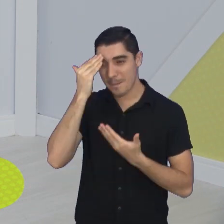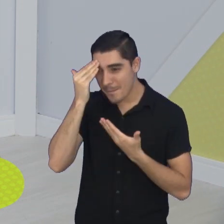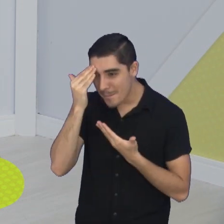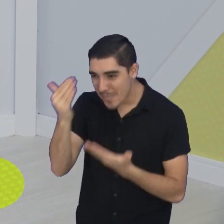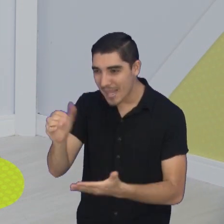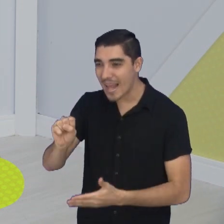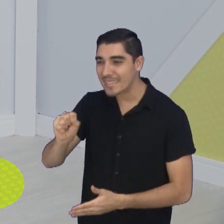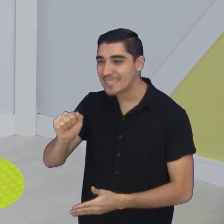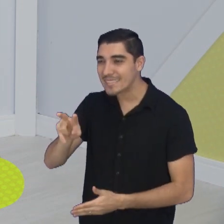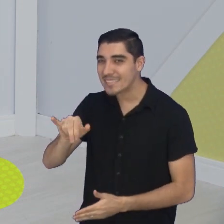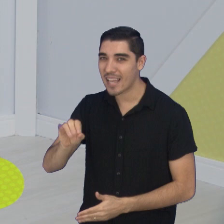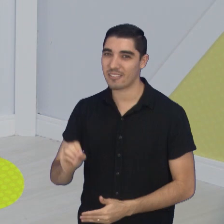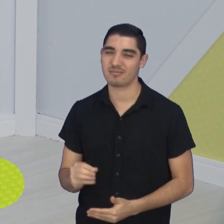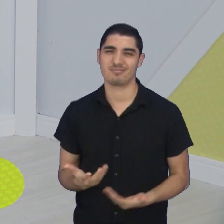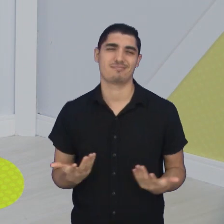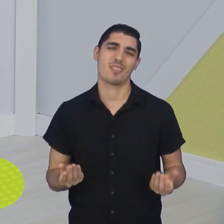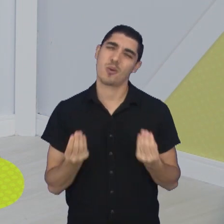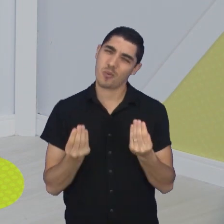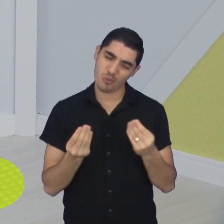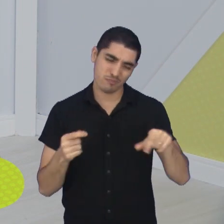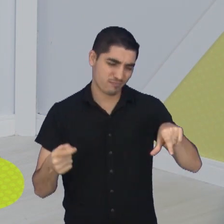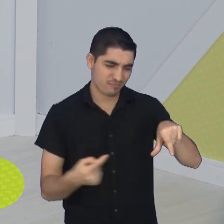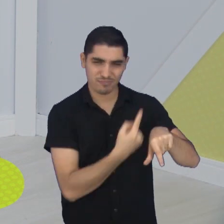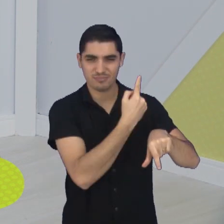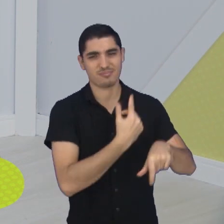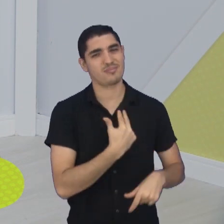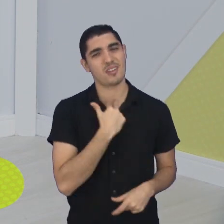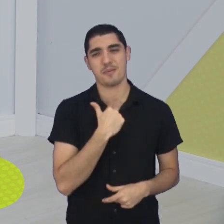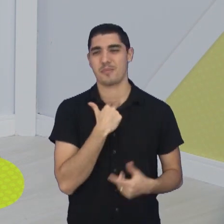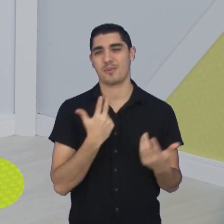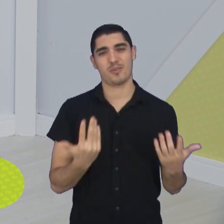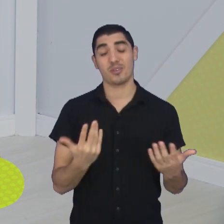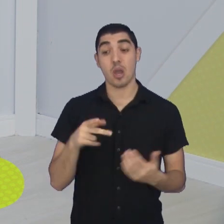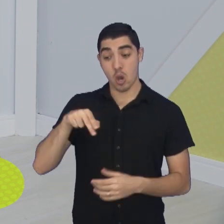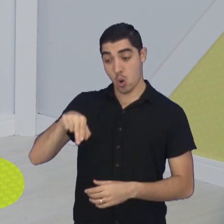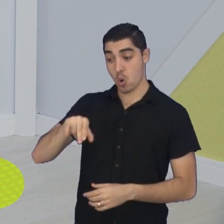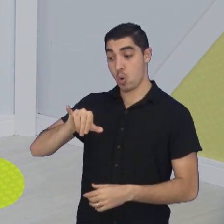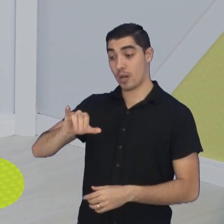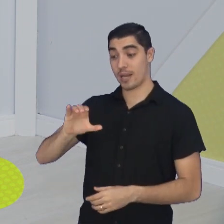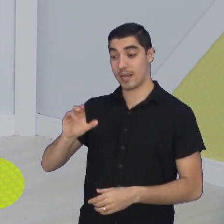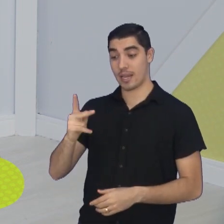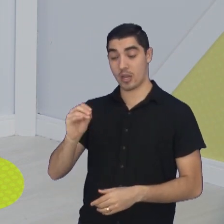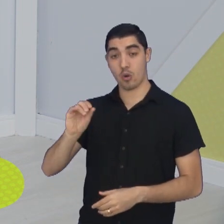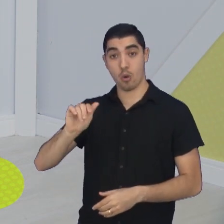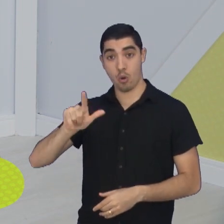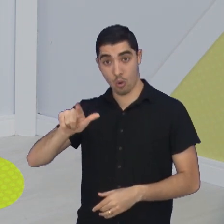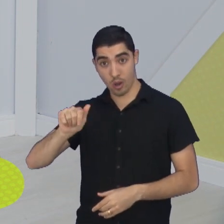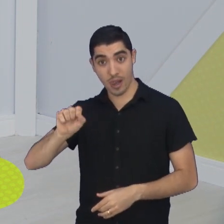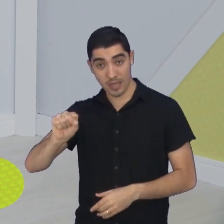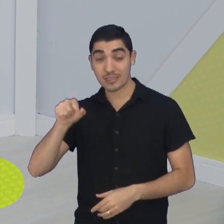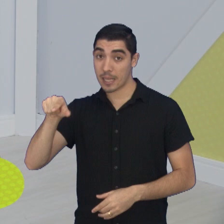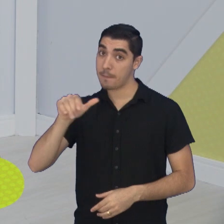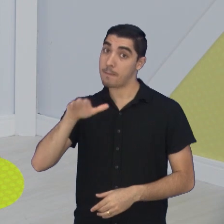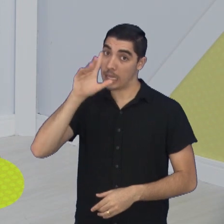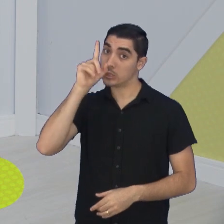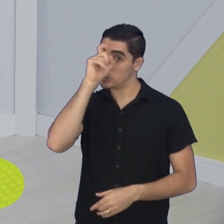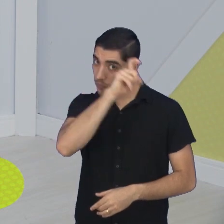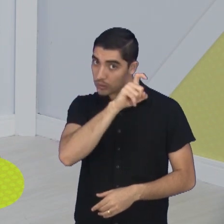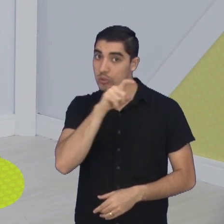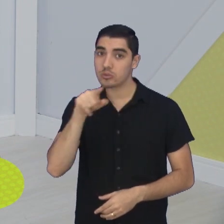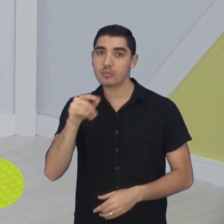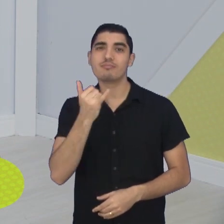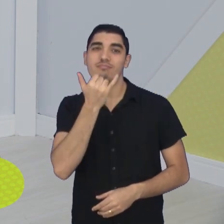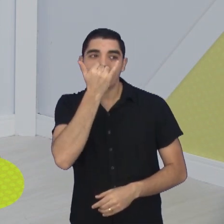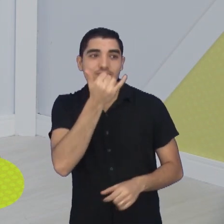Obrigado, Sávio Santos. Pra mim, ali é um gol perdido que não pode perder. O gol que o Nicolas perdeu também, eu acho que o gol do Nicolas é muito mais difícil do que o do Sávio Santos, mas também é